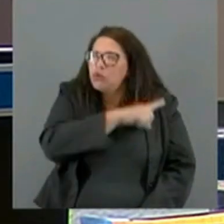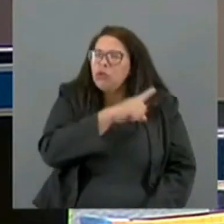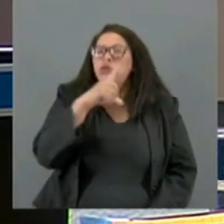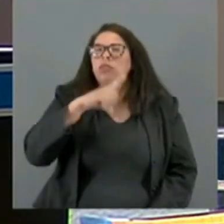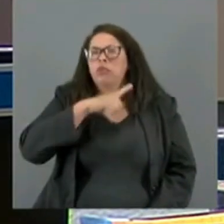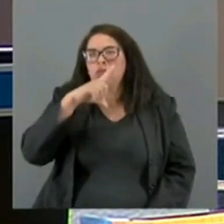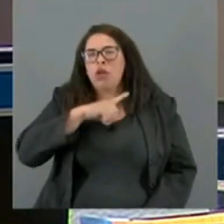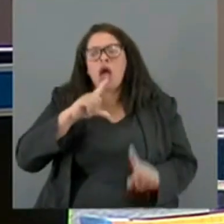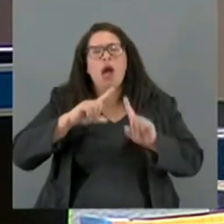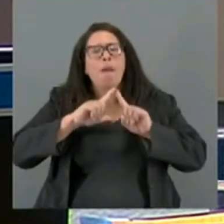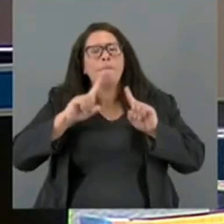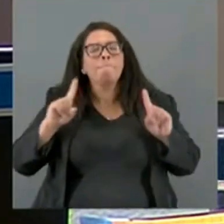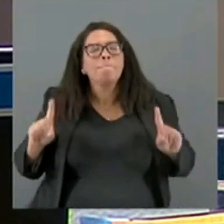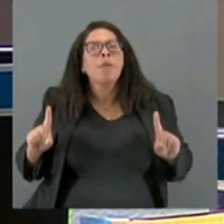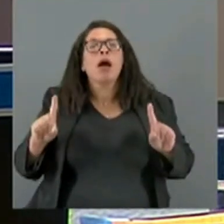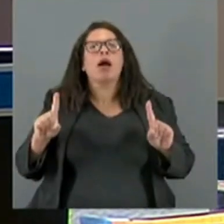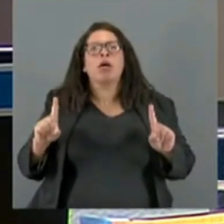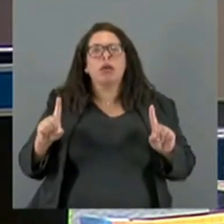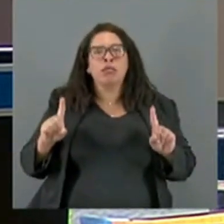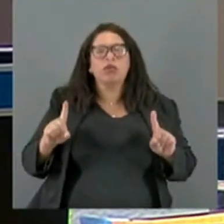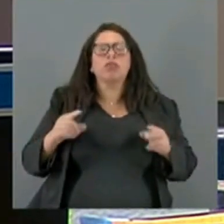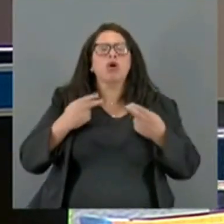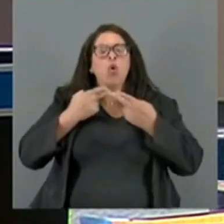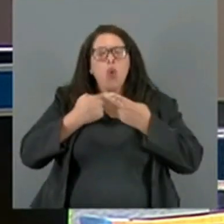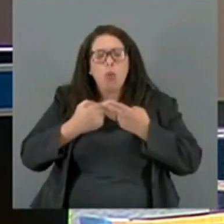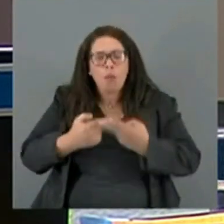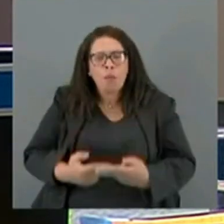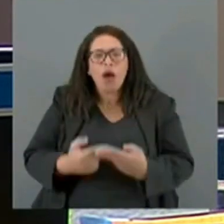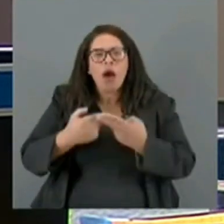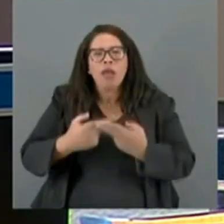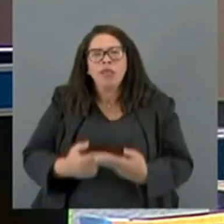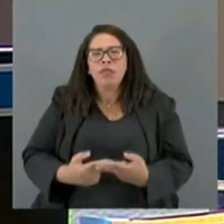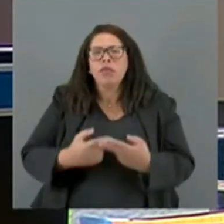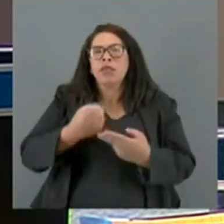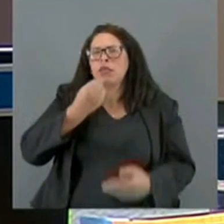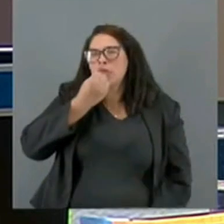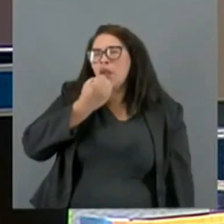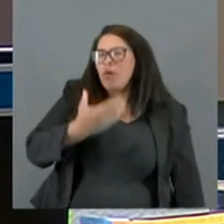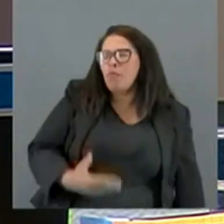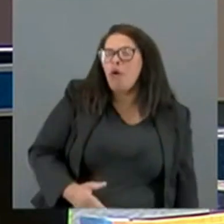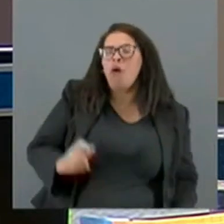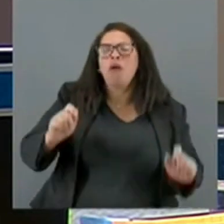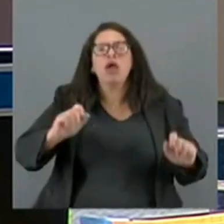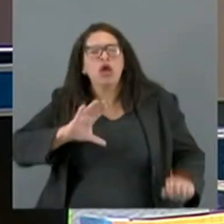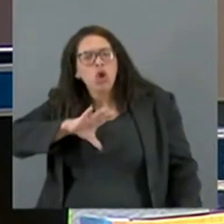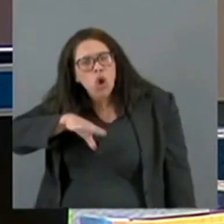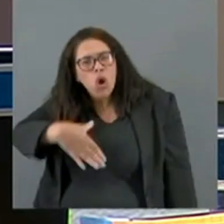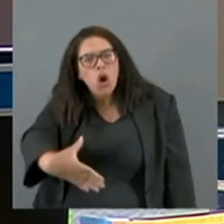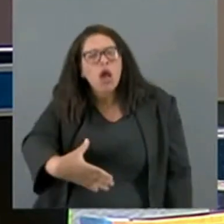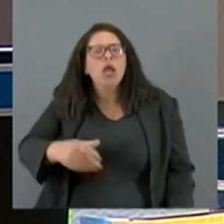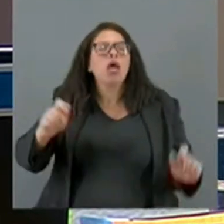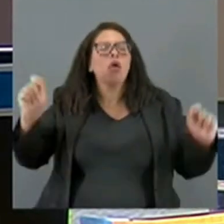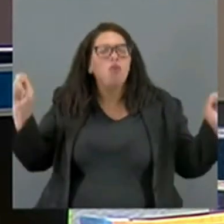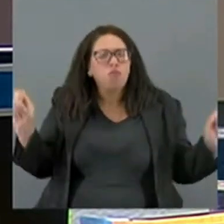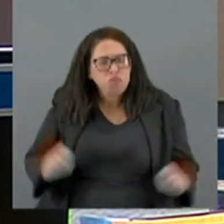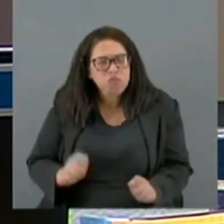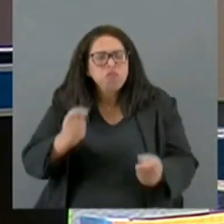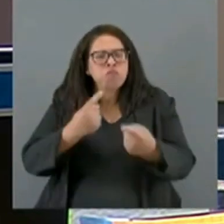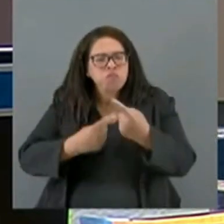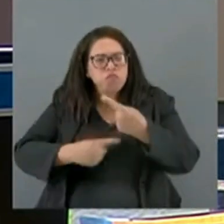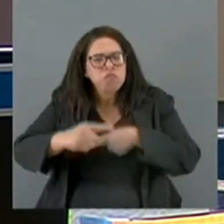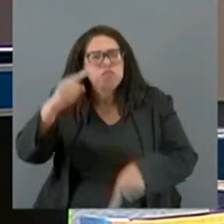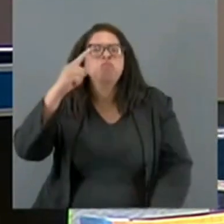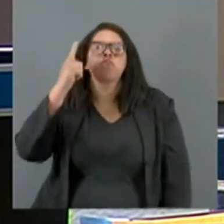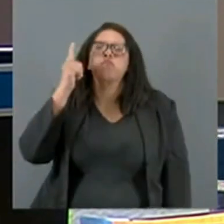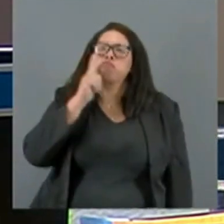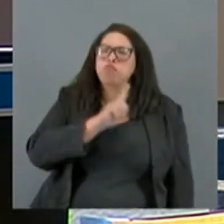mas com fé e paciência, bom senso e determinação pude superá-los.